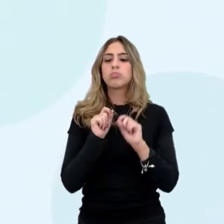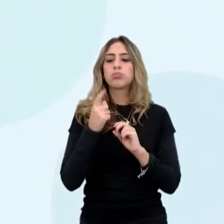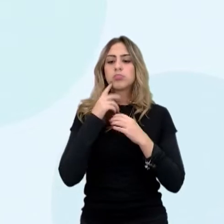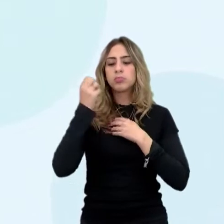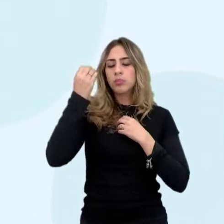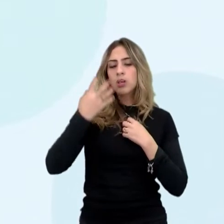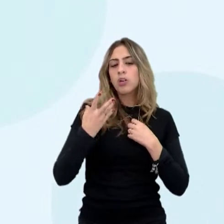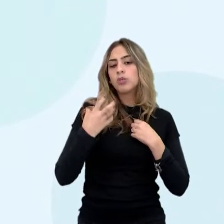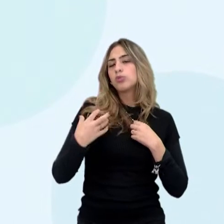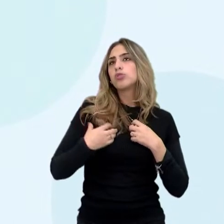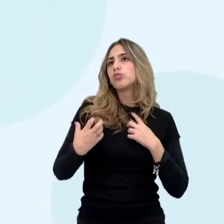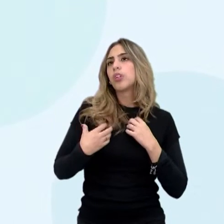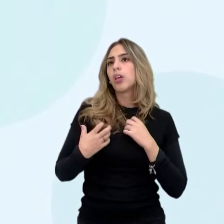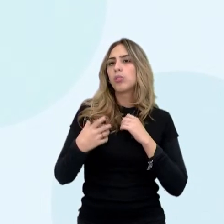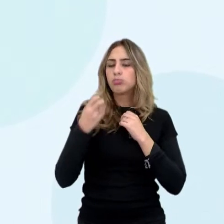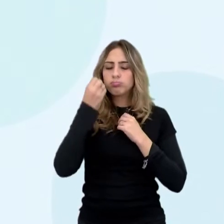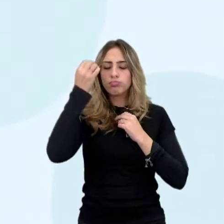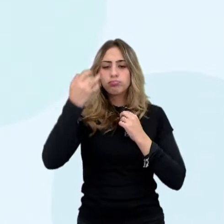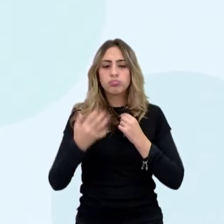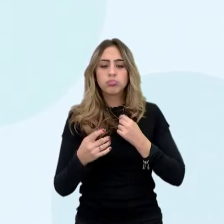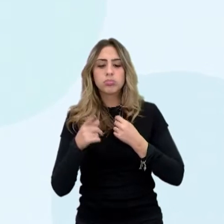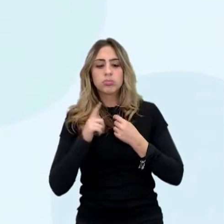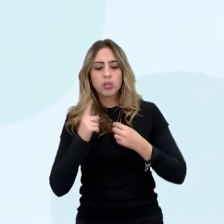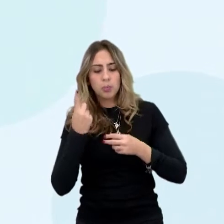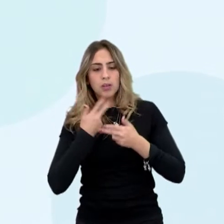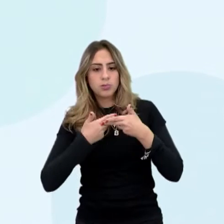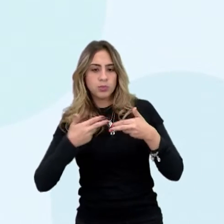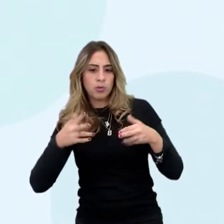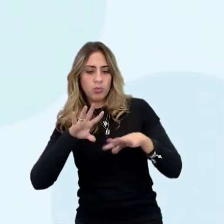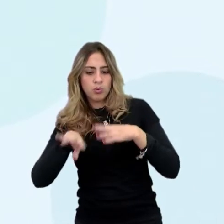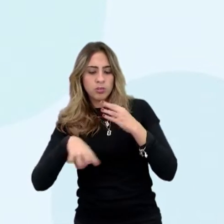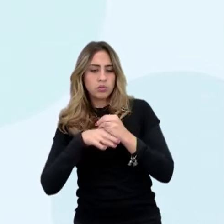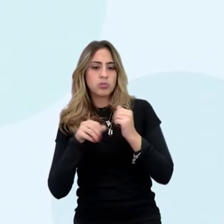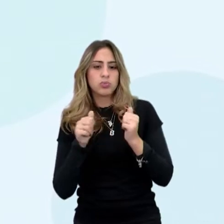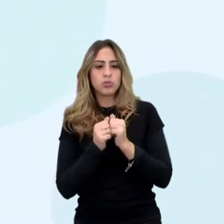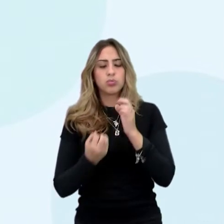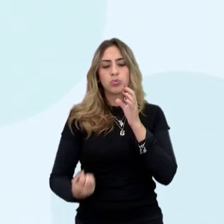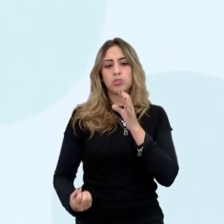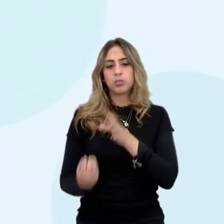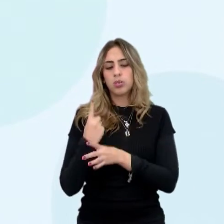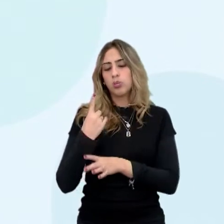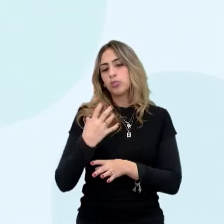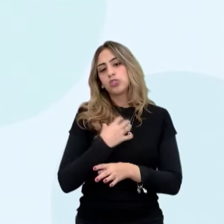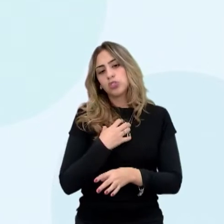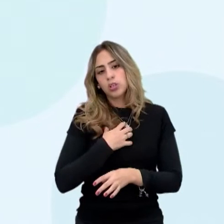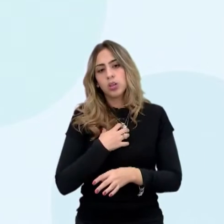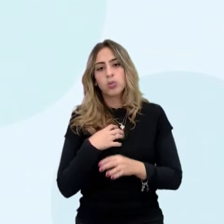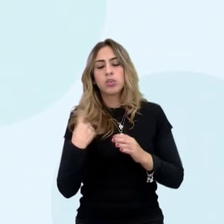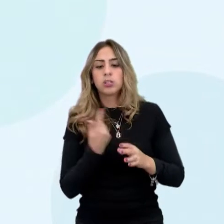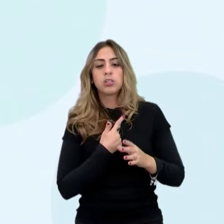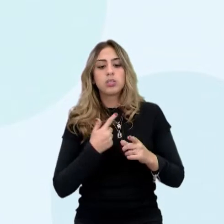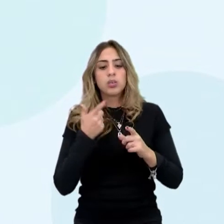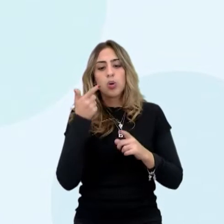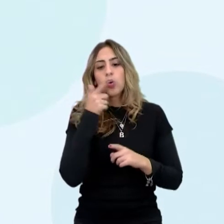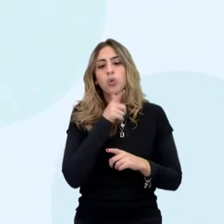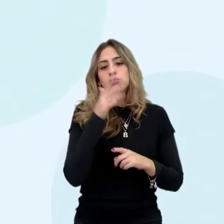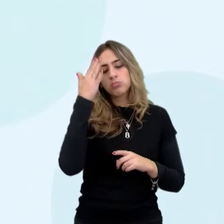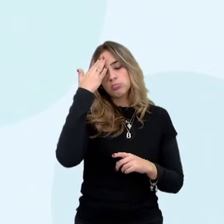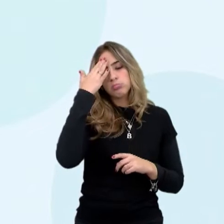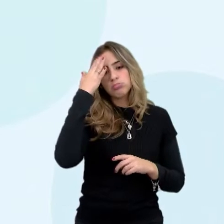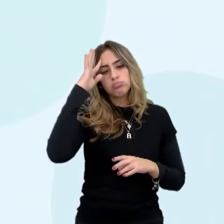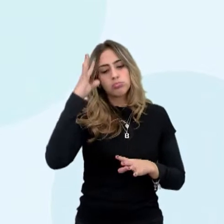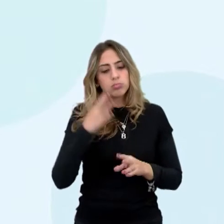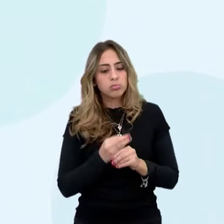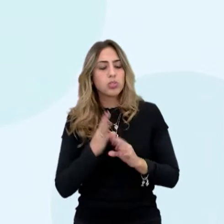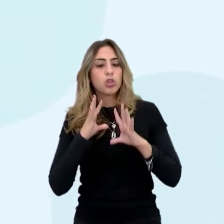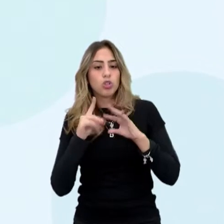uma fundamentada para vocês e colocar mais um ingrediente aí, né? Criar uma situação onde a gente chegue e consiga interpretar, né,